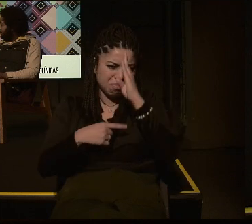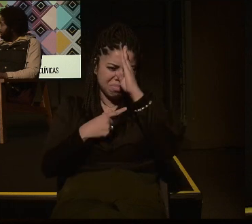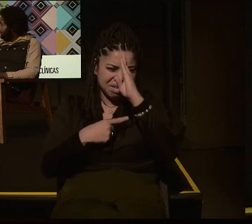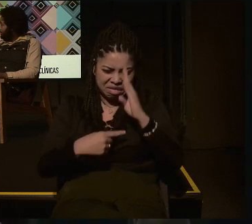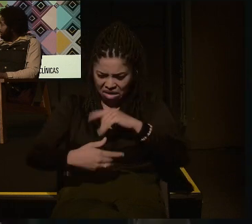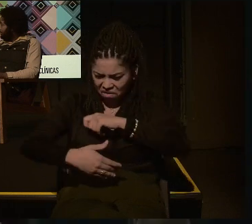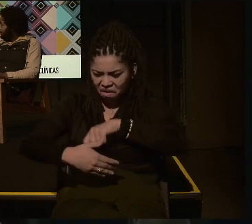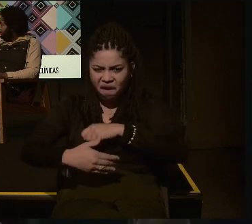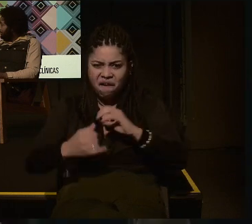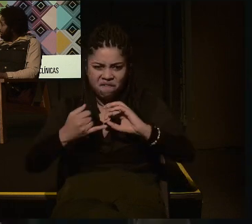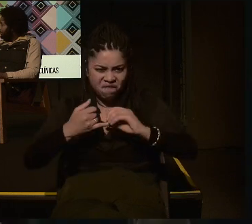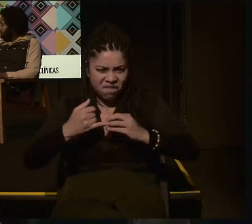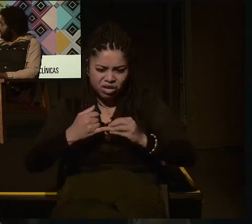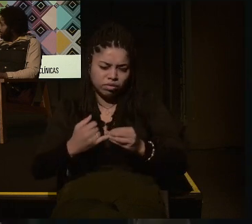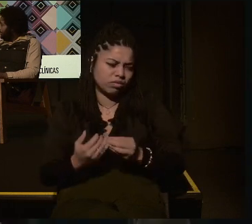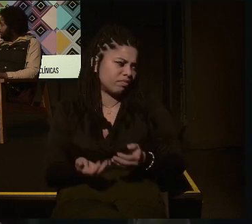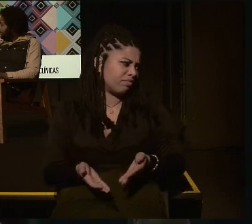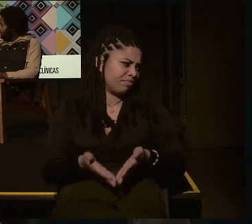mas...